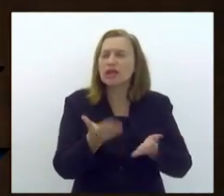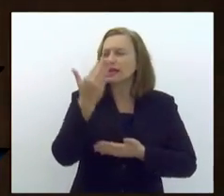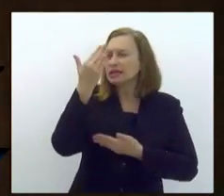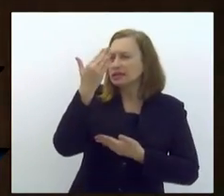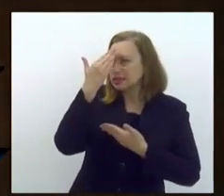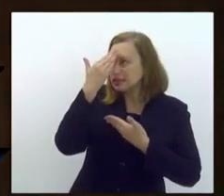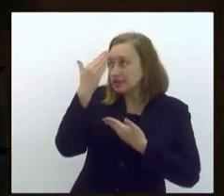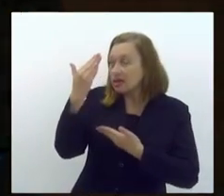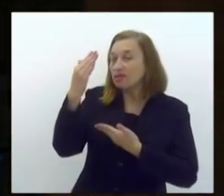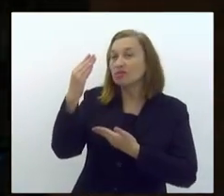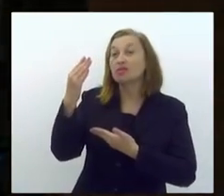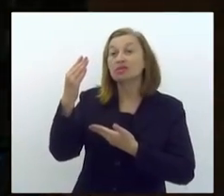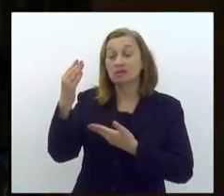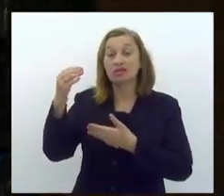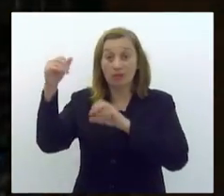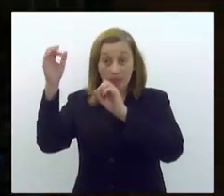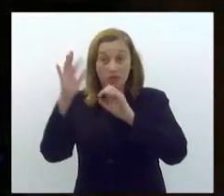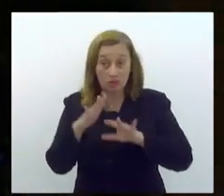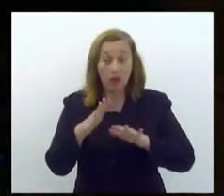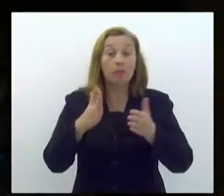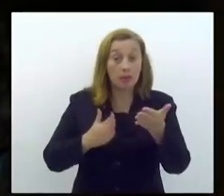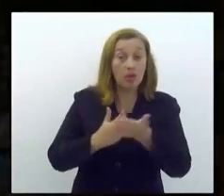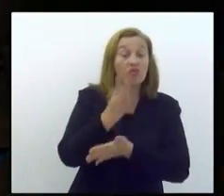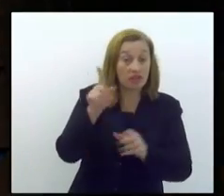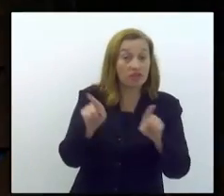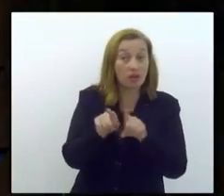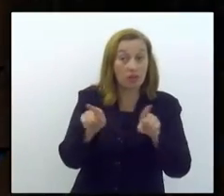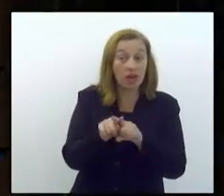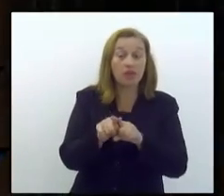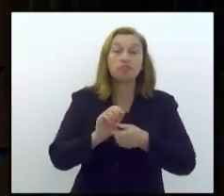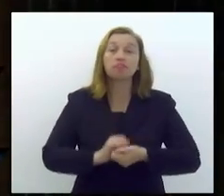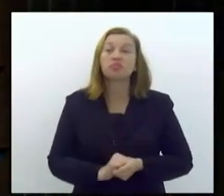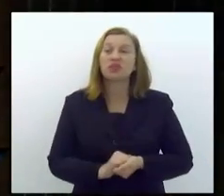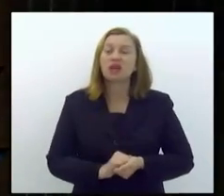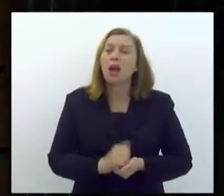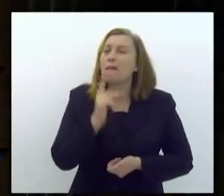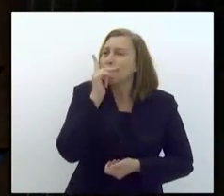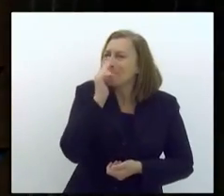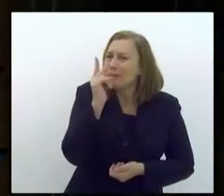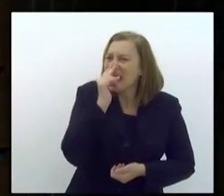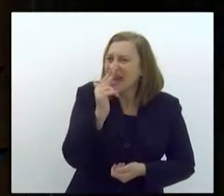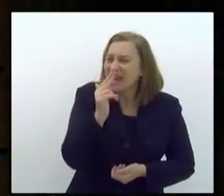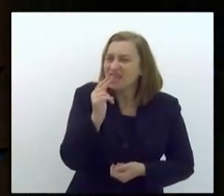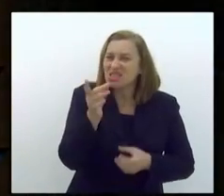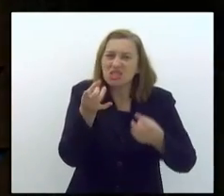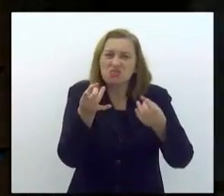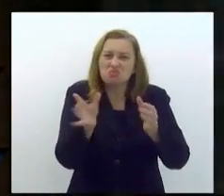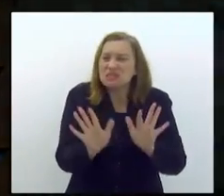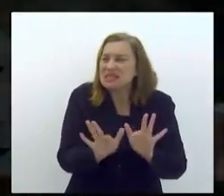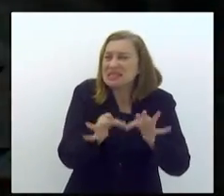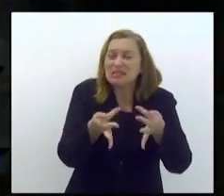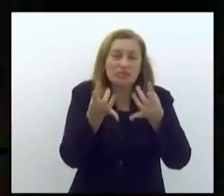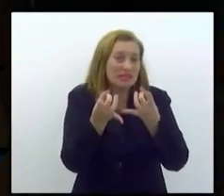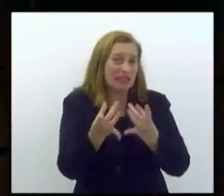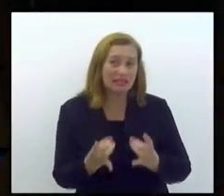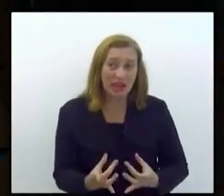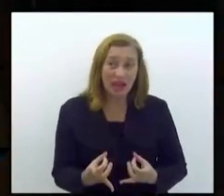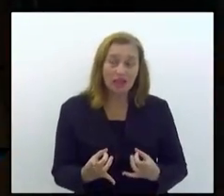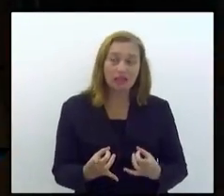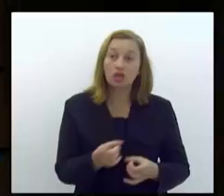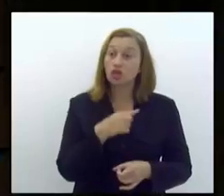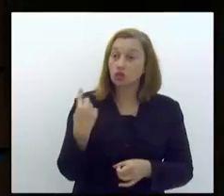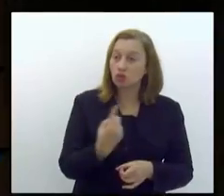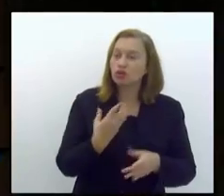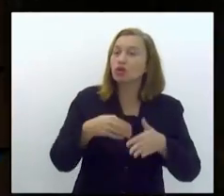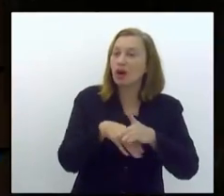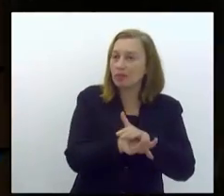também estará aprovado será aprovado para parece um mero detalhe para nós que estamos